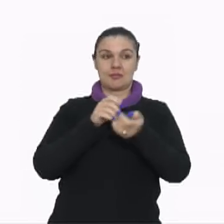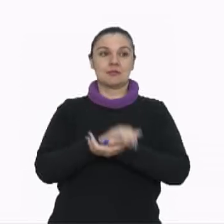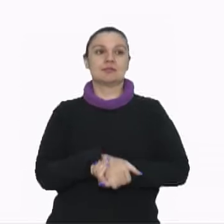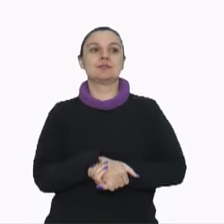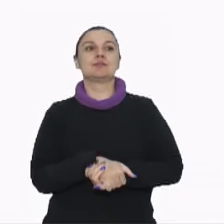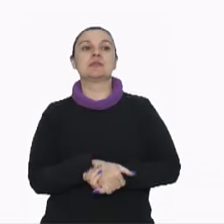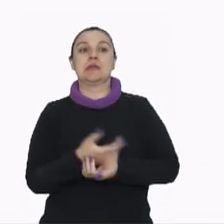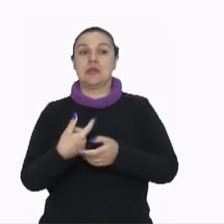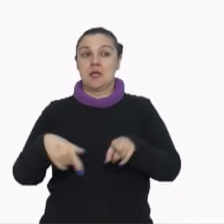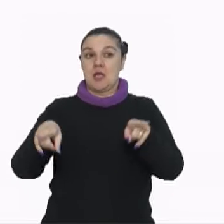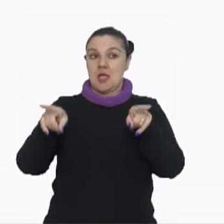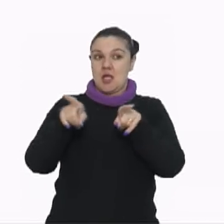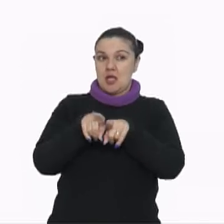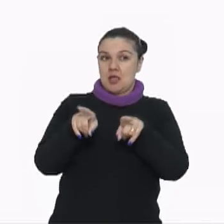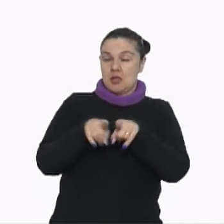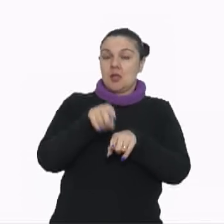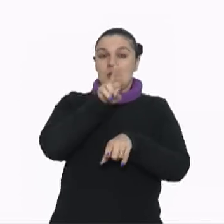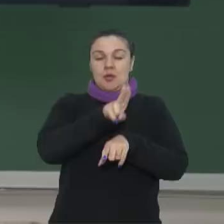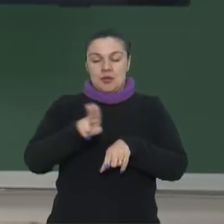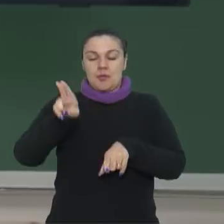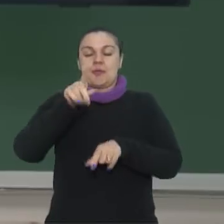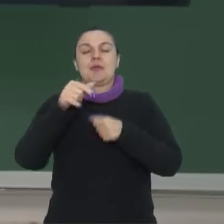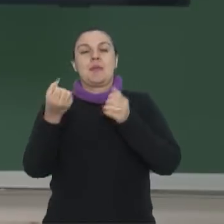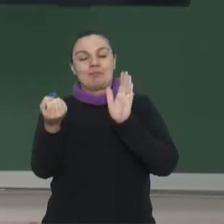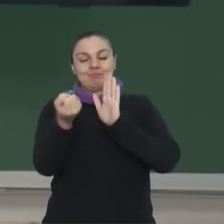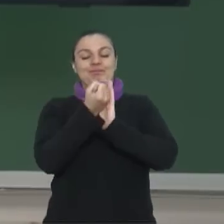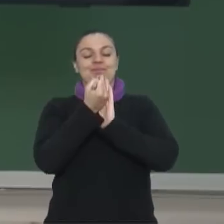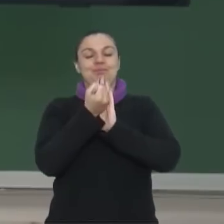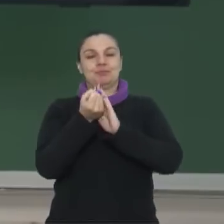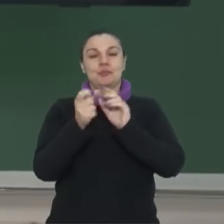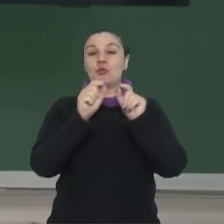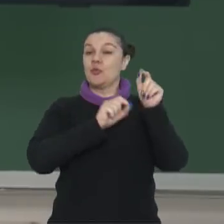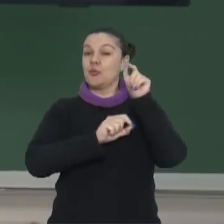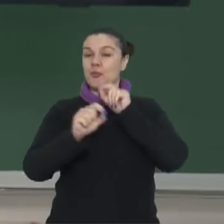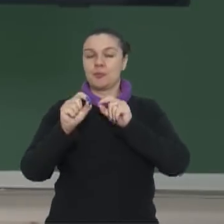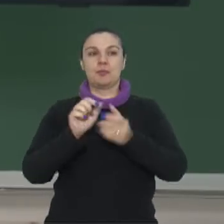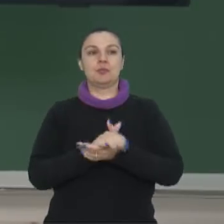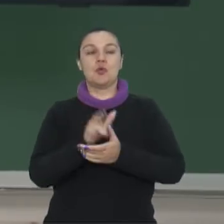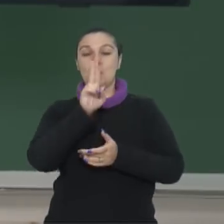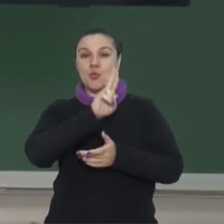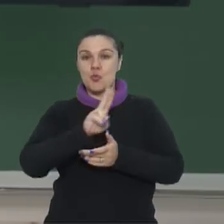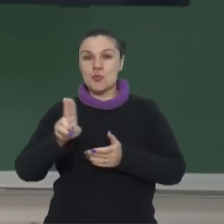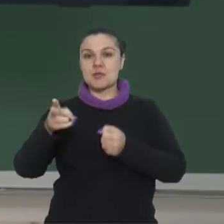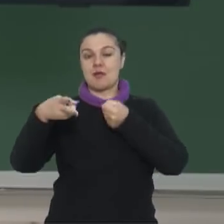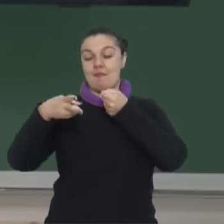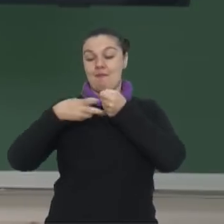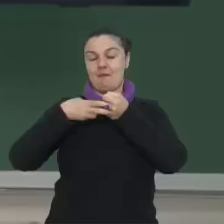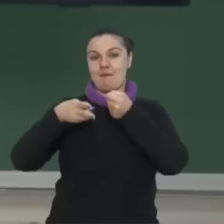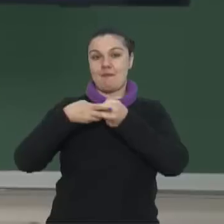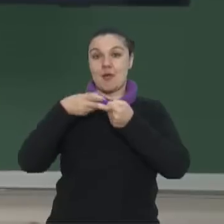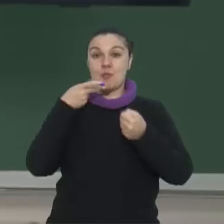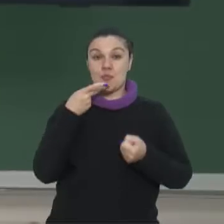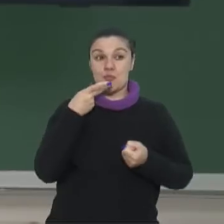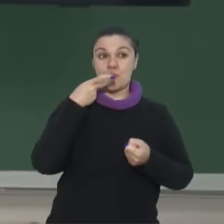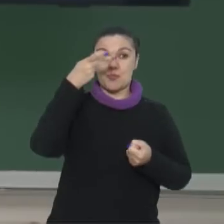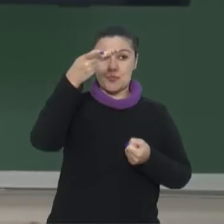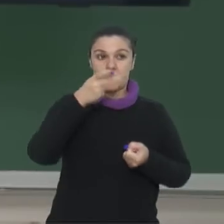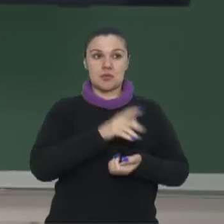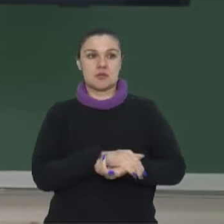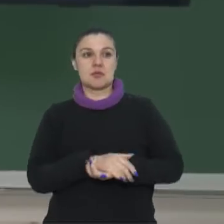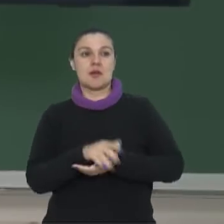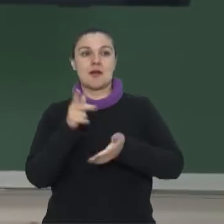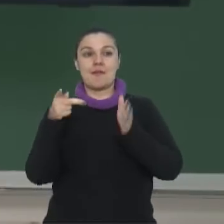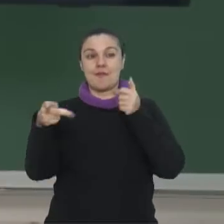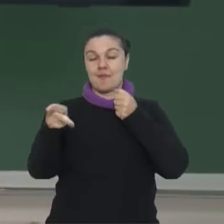ok? Outra marca do gênero entrevista é marca linguística, verbos do dizer. Nós usamos o verbo